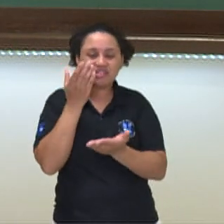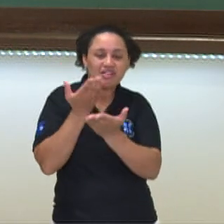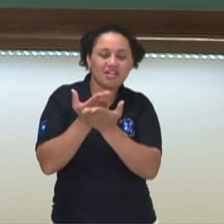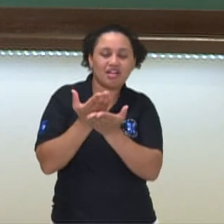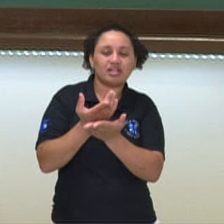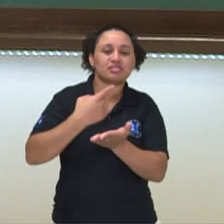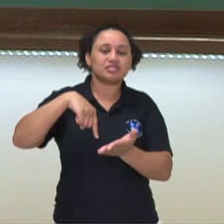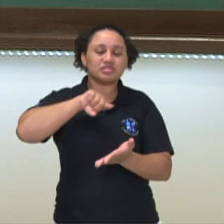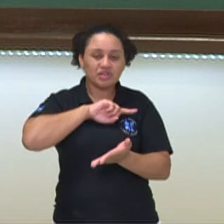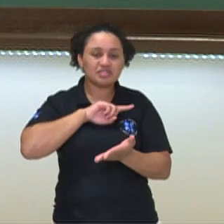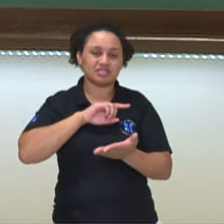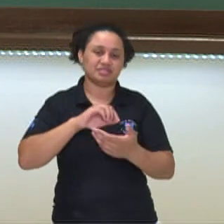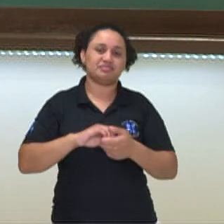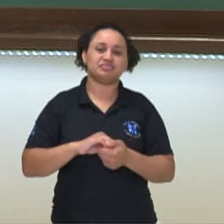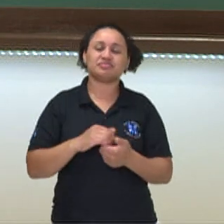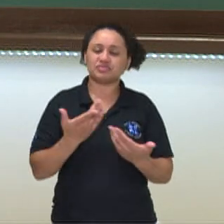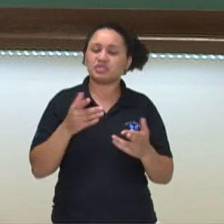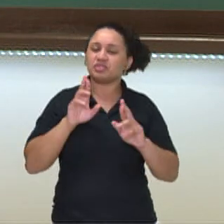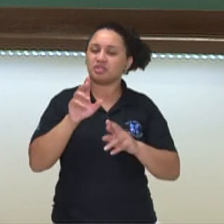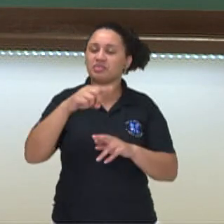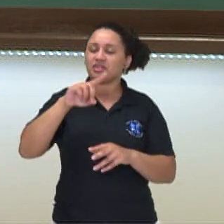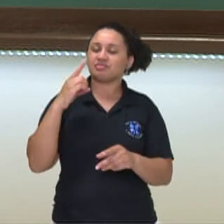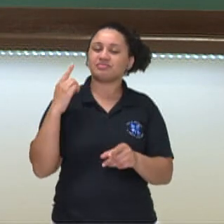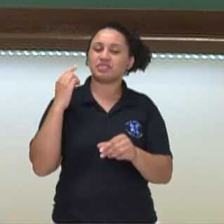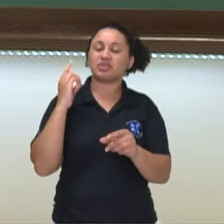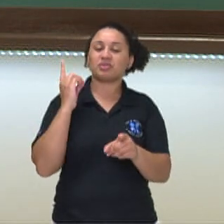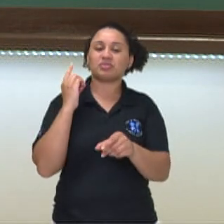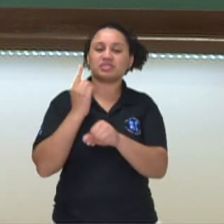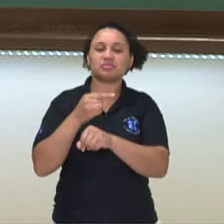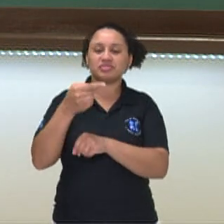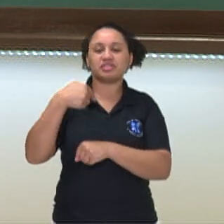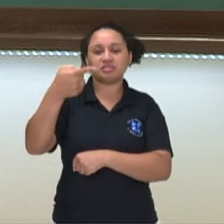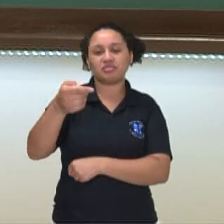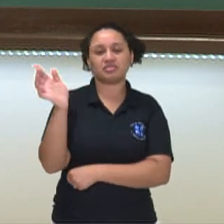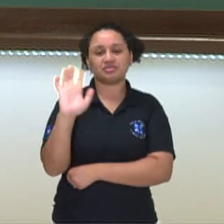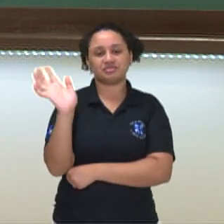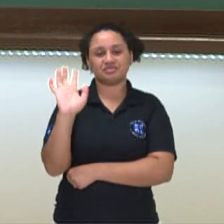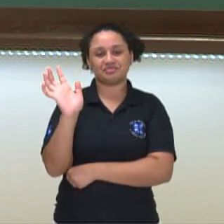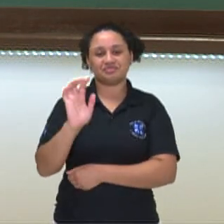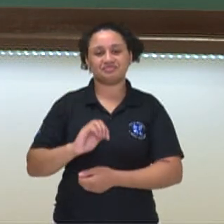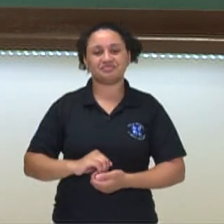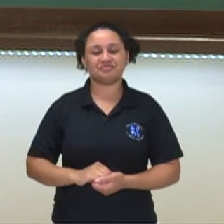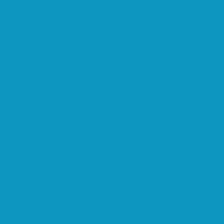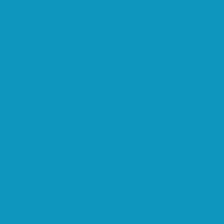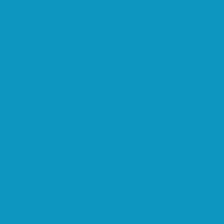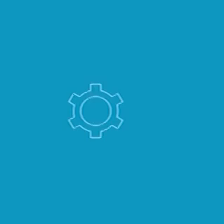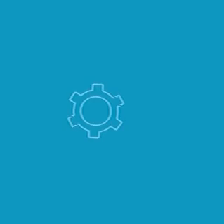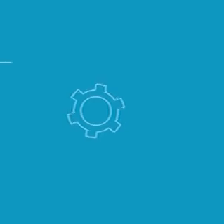participação nessa nossa aula de hoje. Esperamos você na próxima aula. Um forte abraço e até breve!